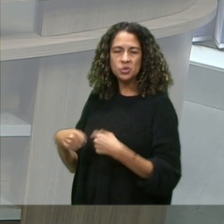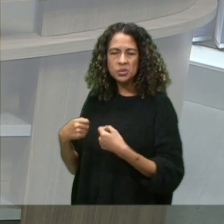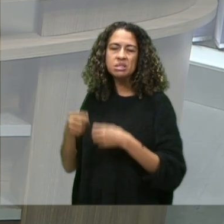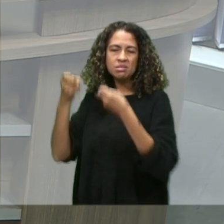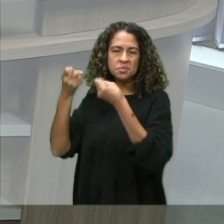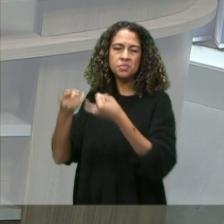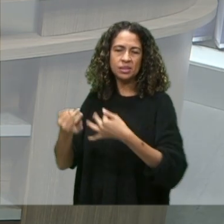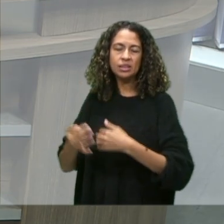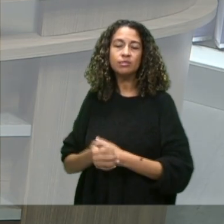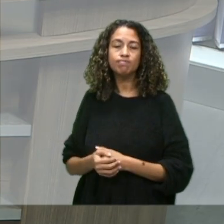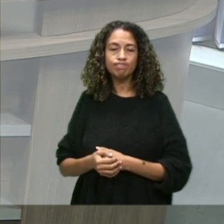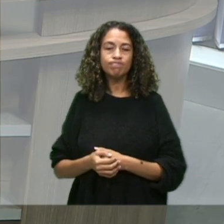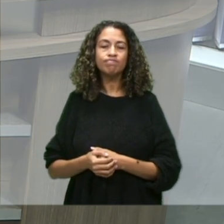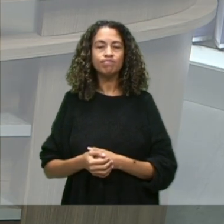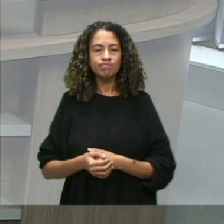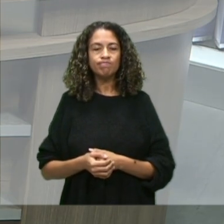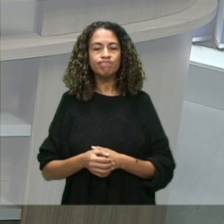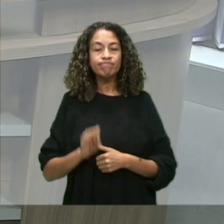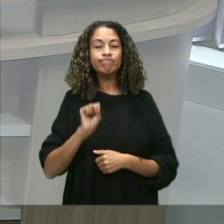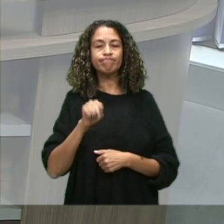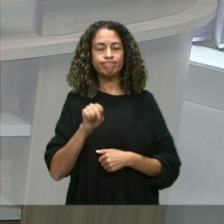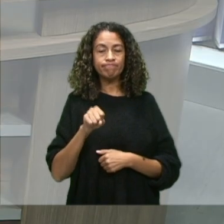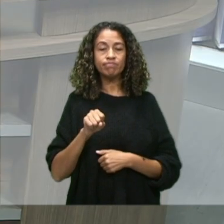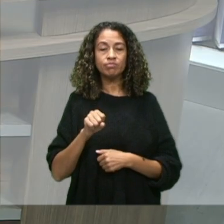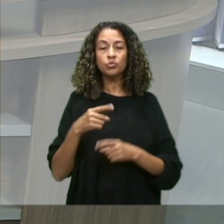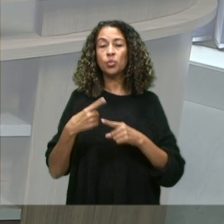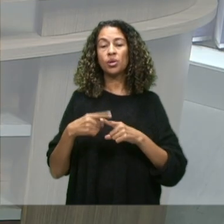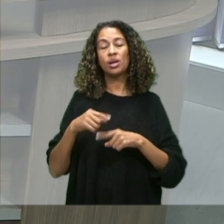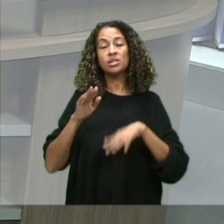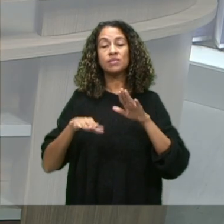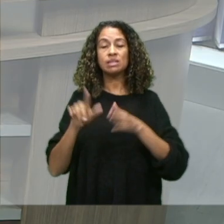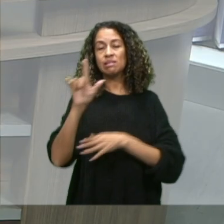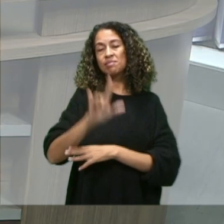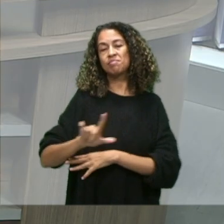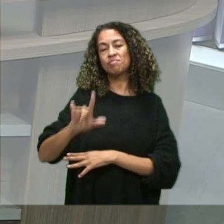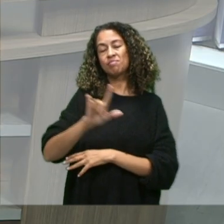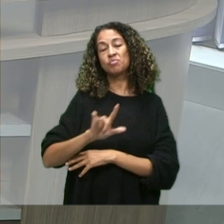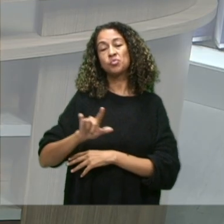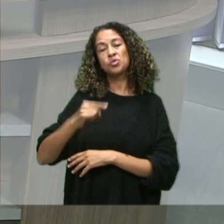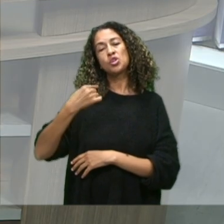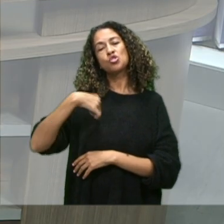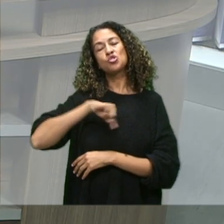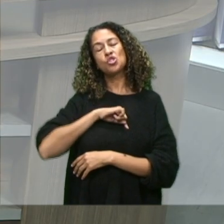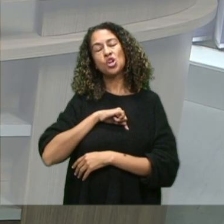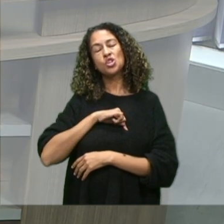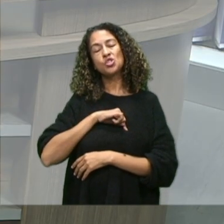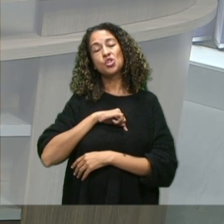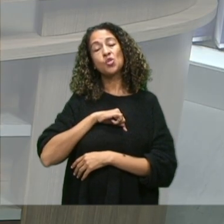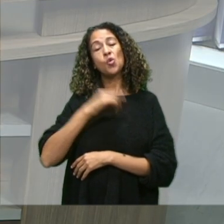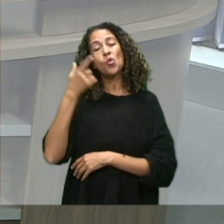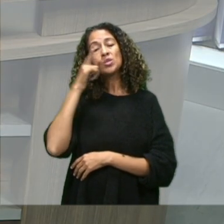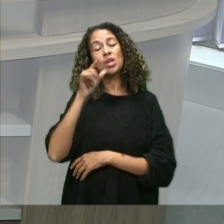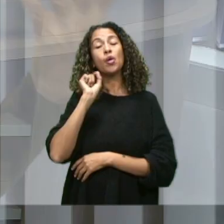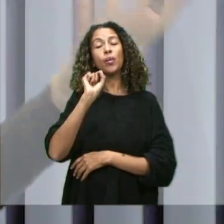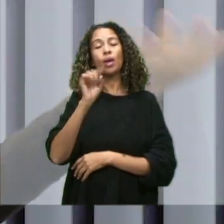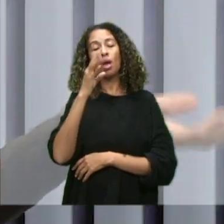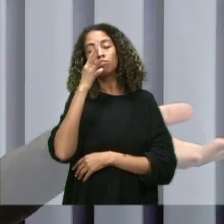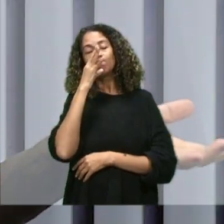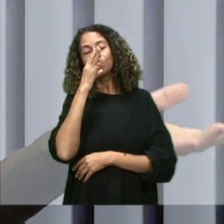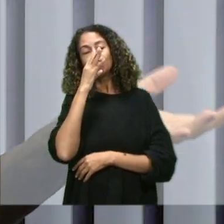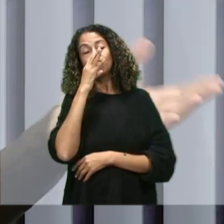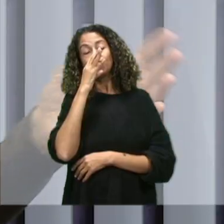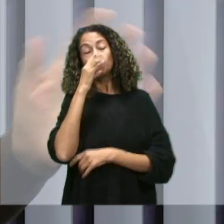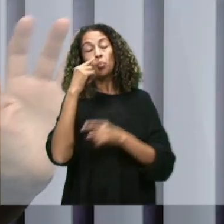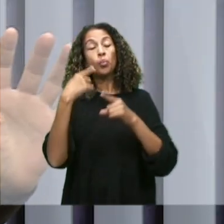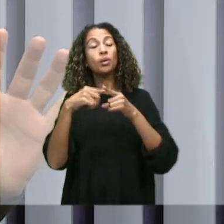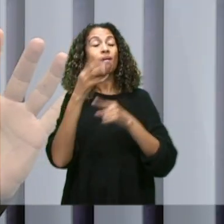entender. Mas quando a gente está na literatura, a gente vai para um local de encantamento que também dá uma